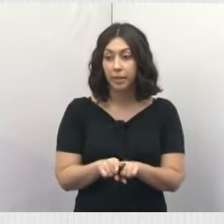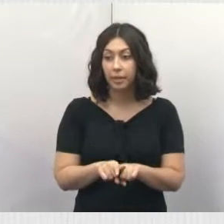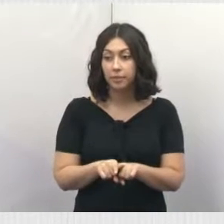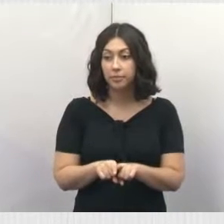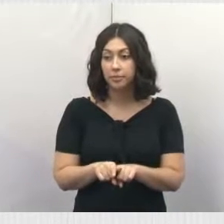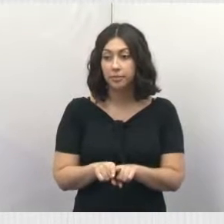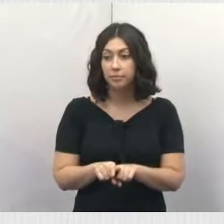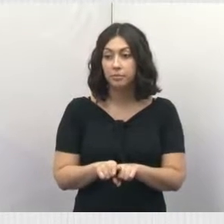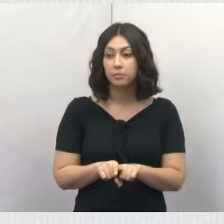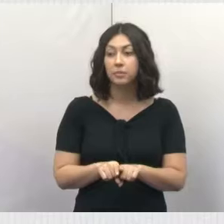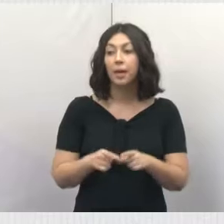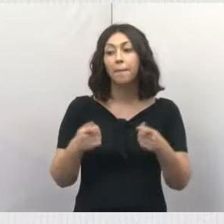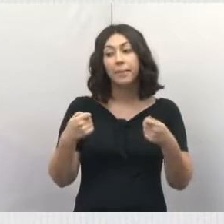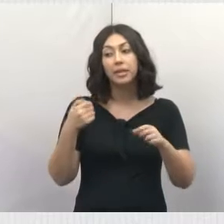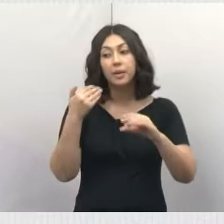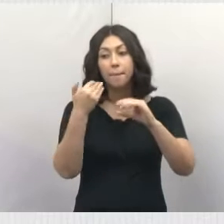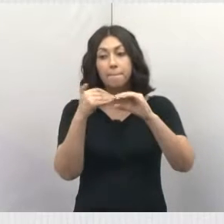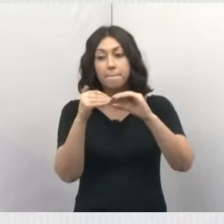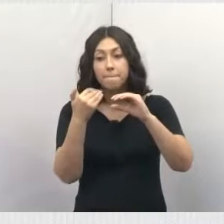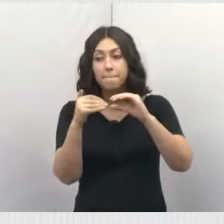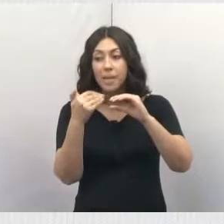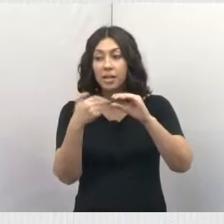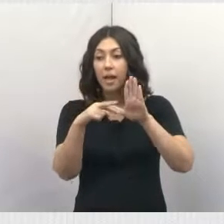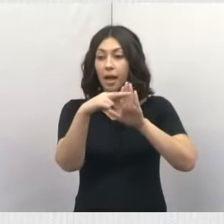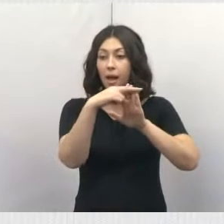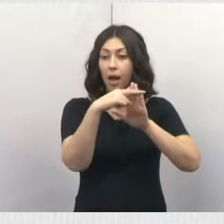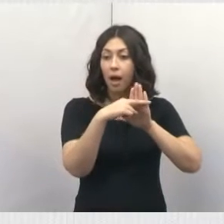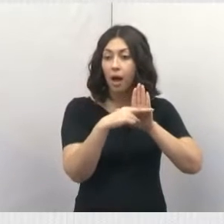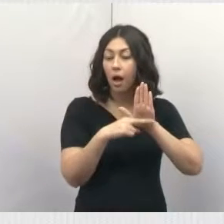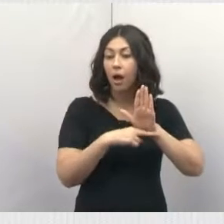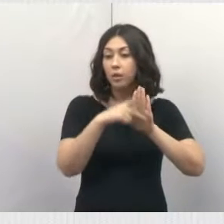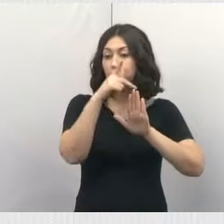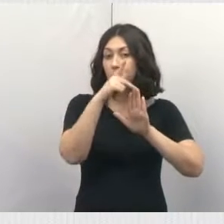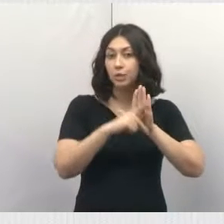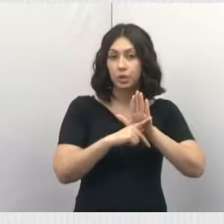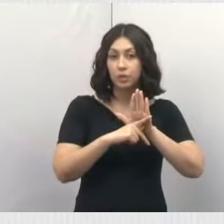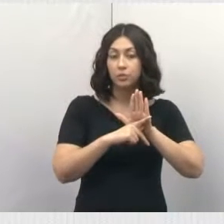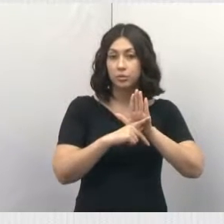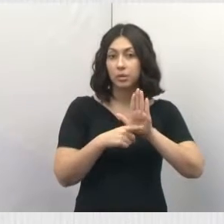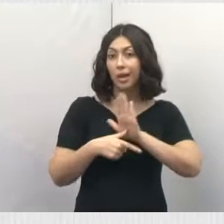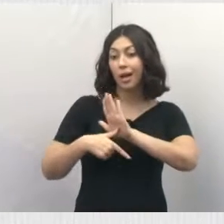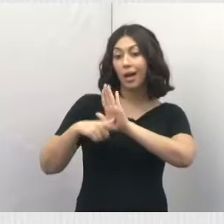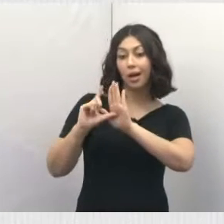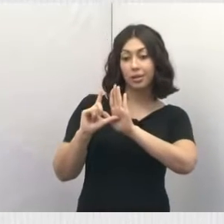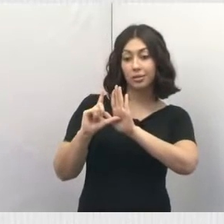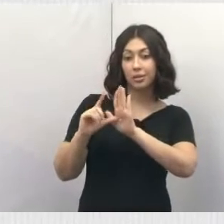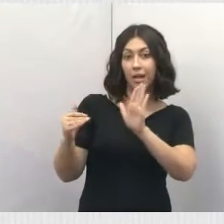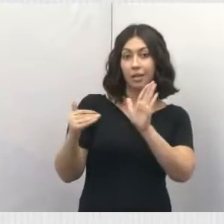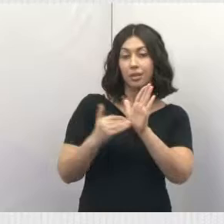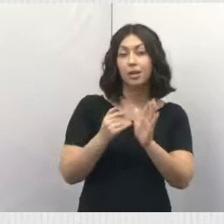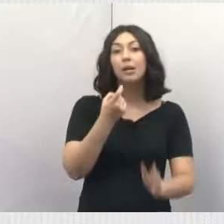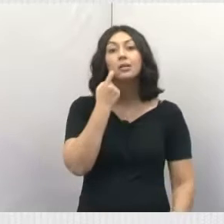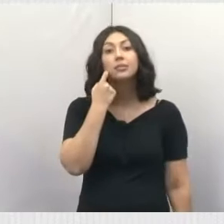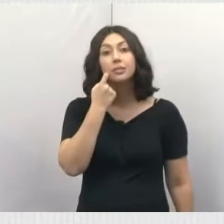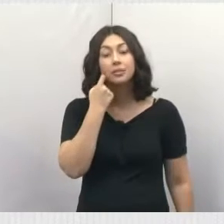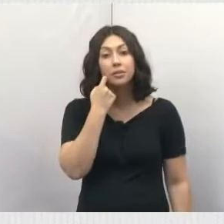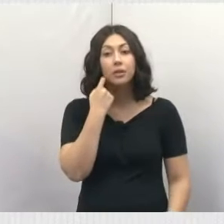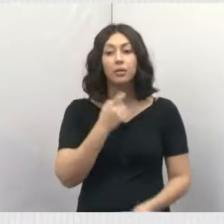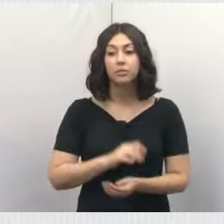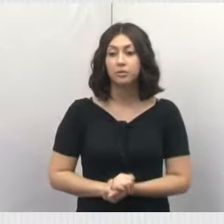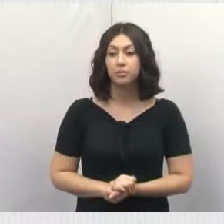previsão de encaminhamento prévio da ordem do dia para conhecimento dos vereadores, até a sexta-feira, às 14